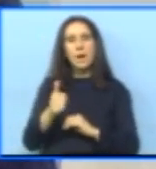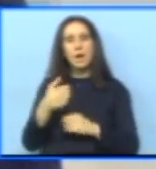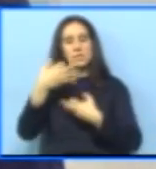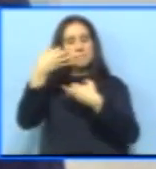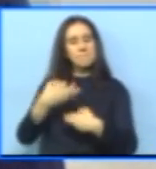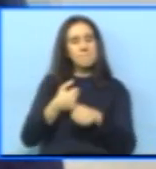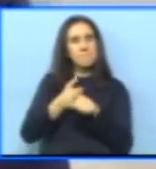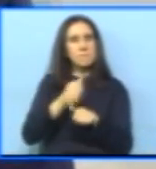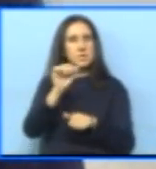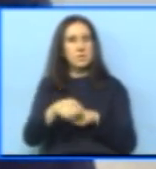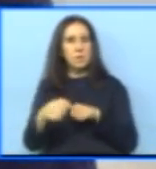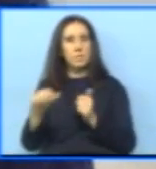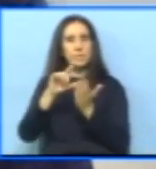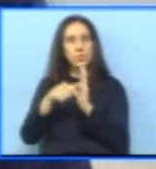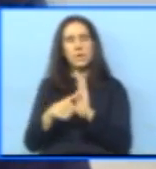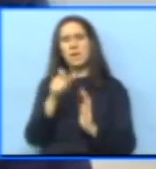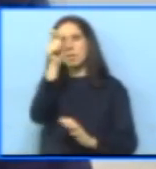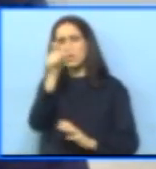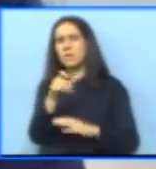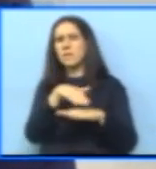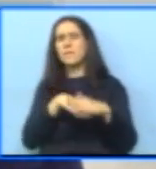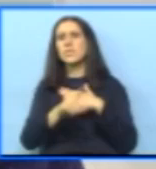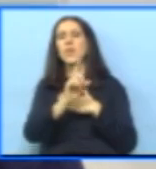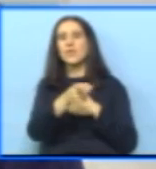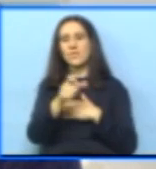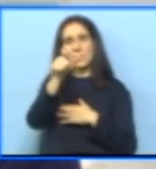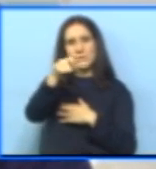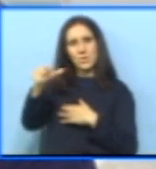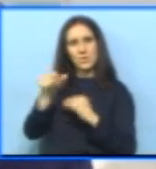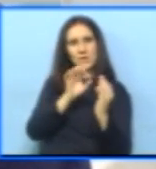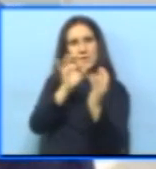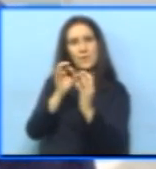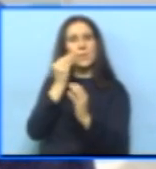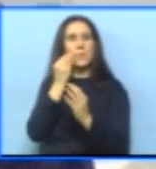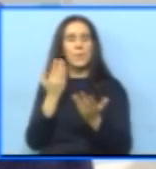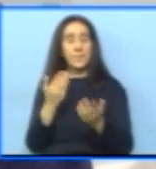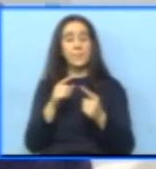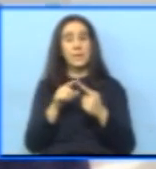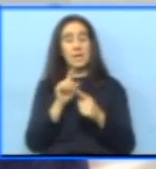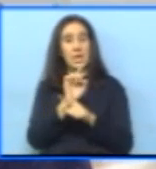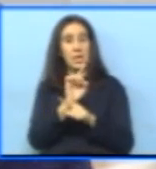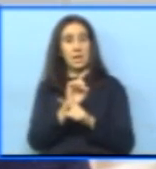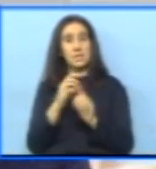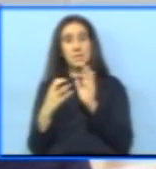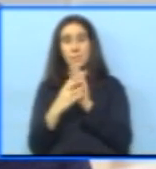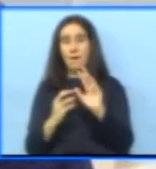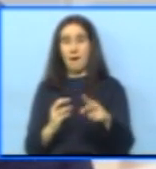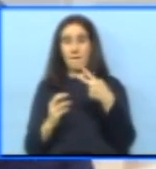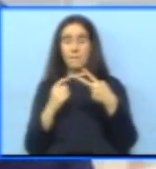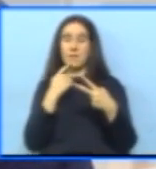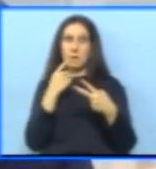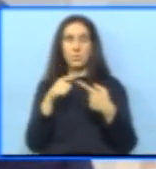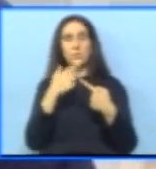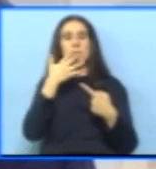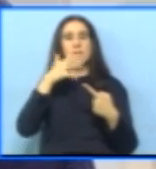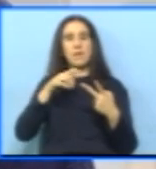e esses critérios são critérios do que é que tu fazes aos outros. E estes dois símbolos, digamos assim, do sal